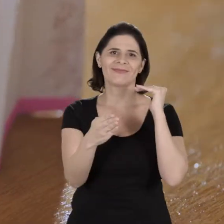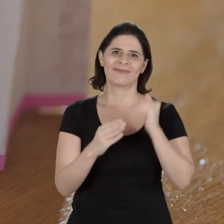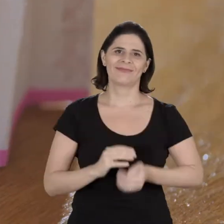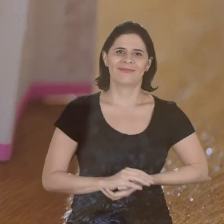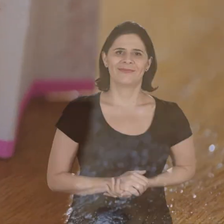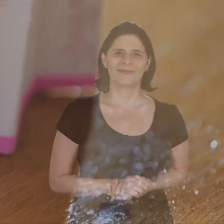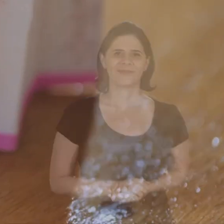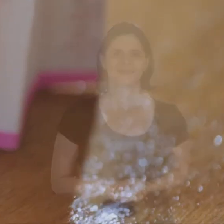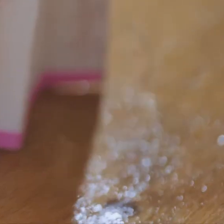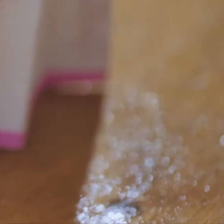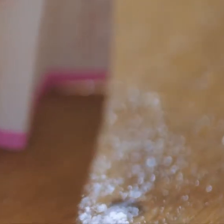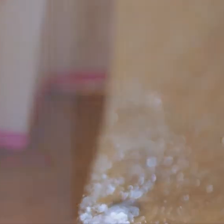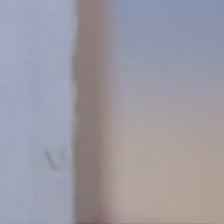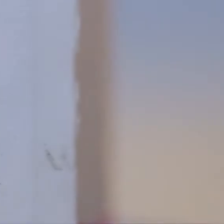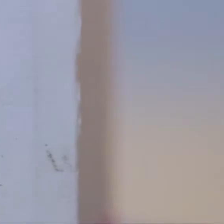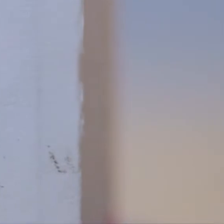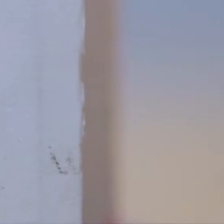convencional.